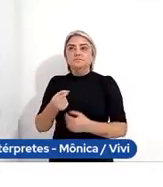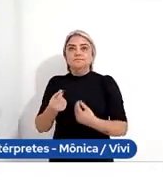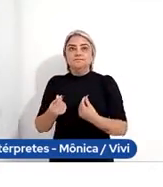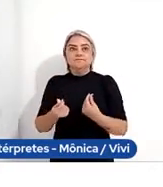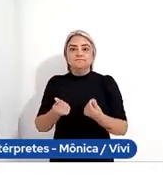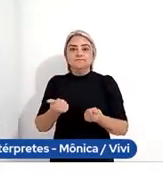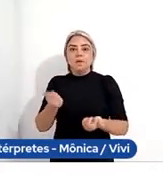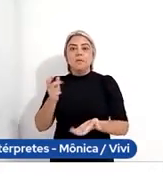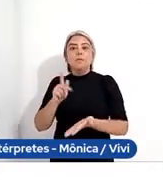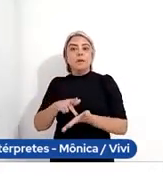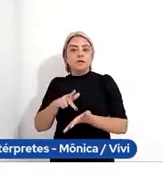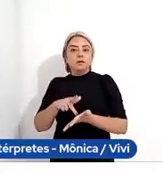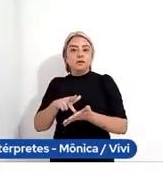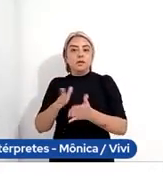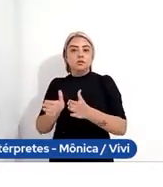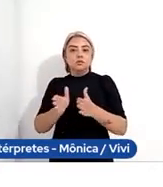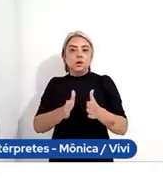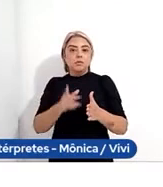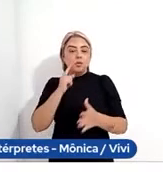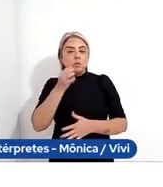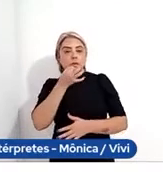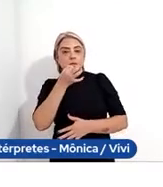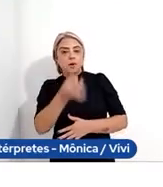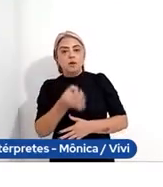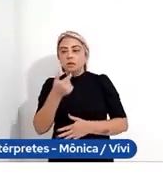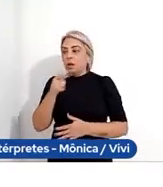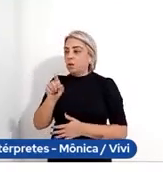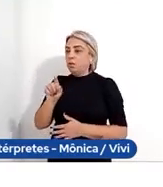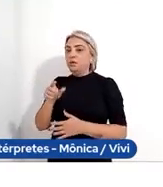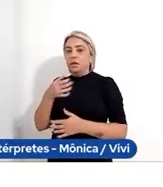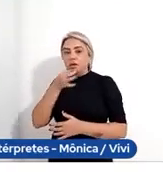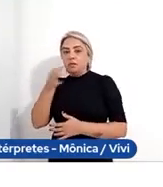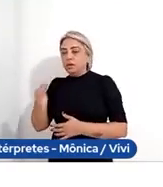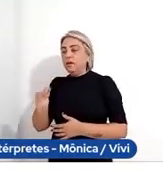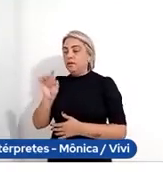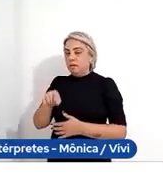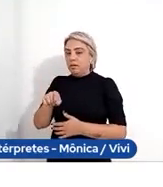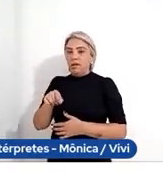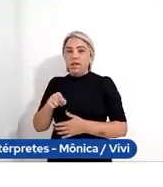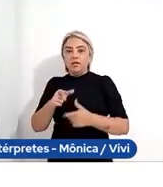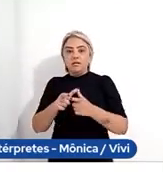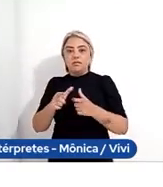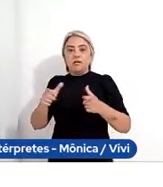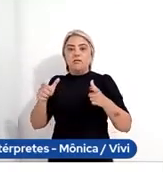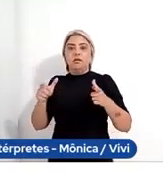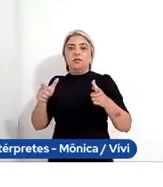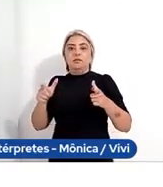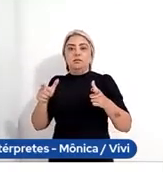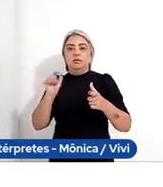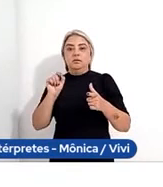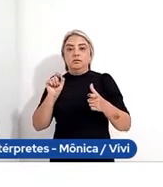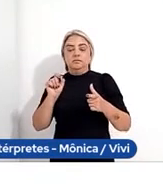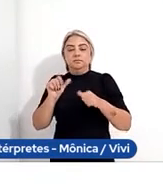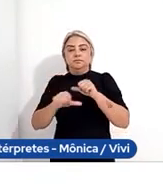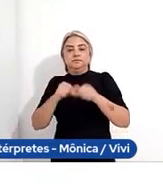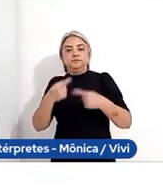uma verdade só apenas por um prisma, porque a outra forma de você enxergar isso é que essas dimensões, as transformações